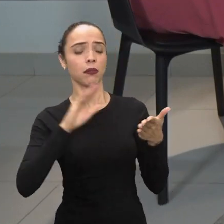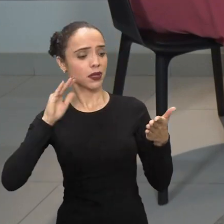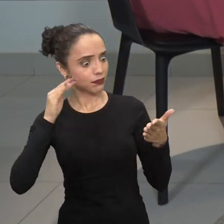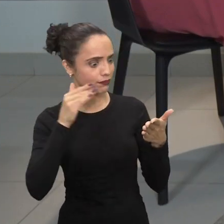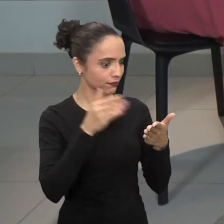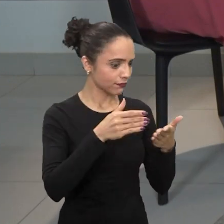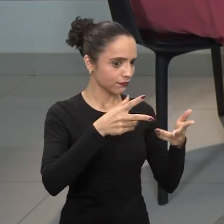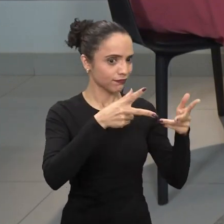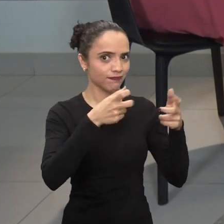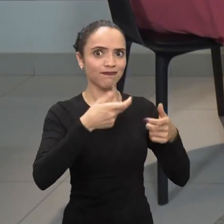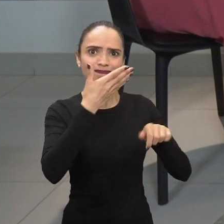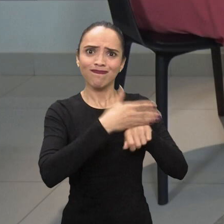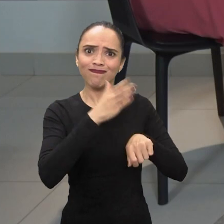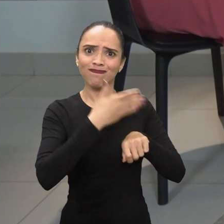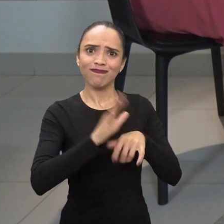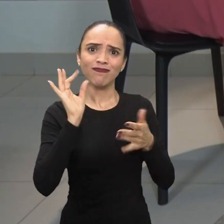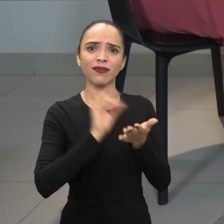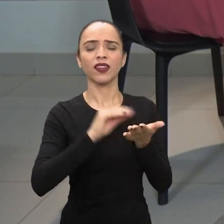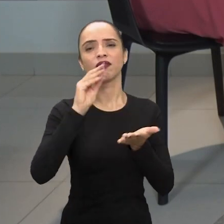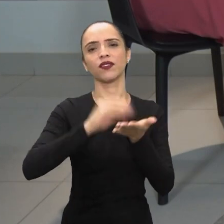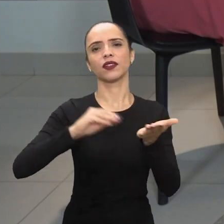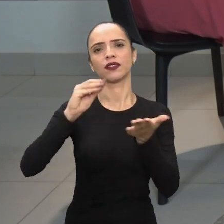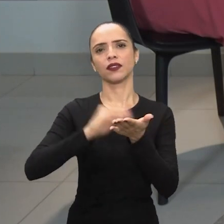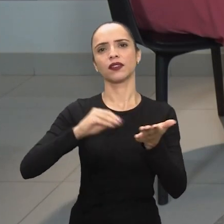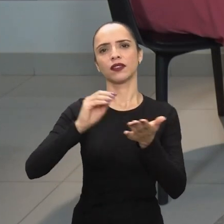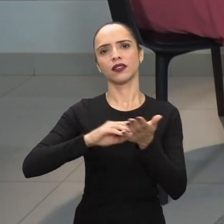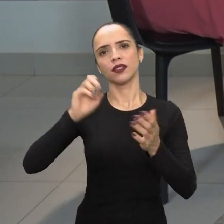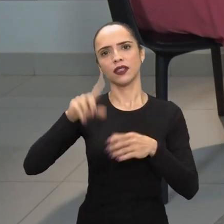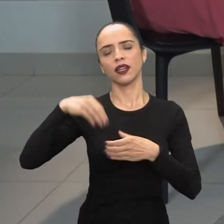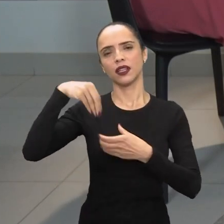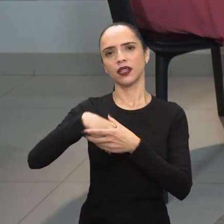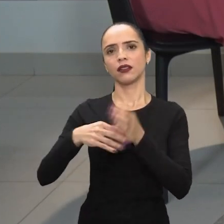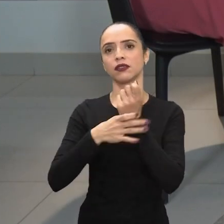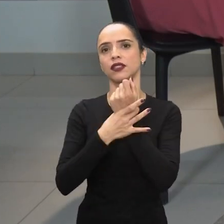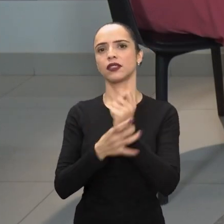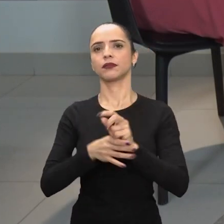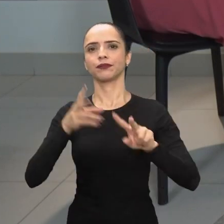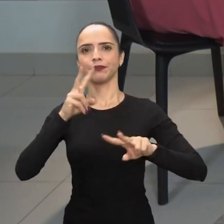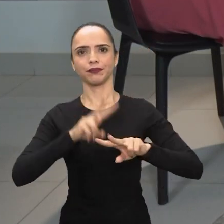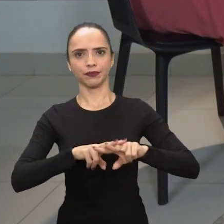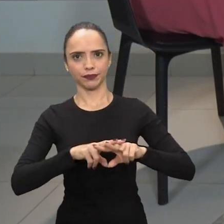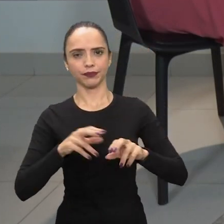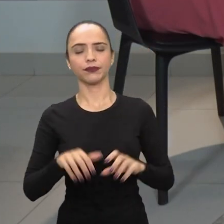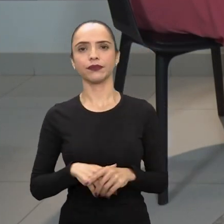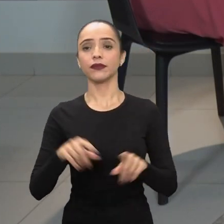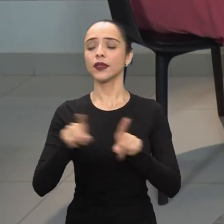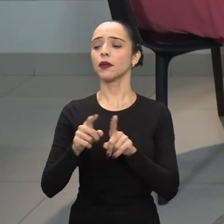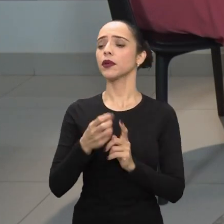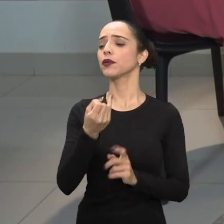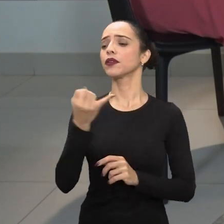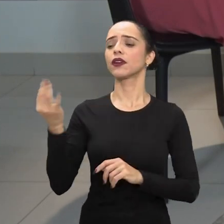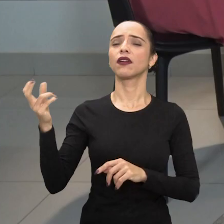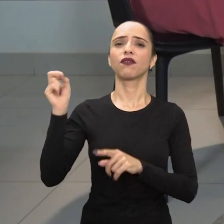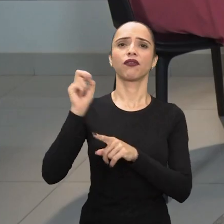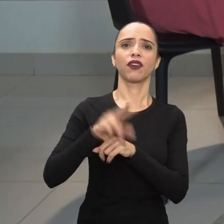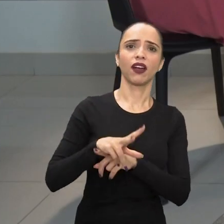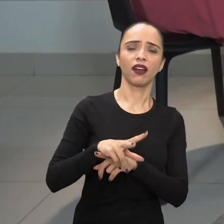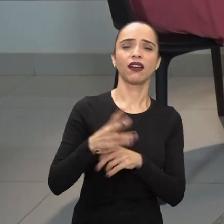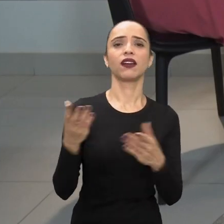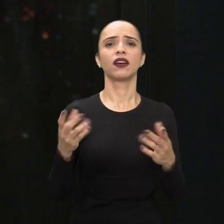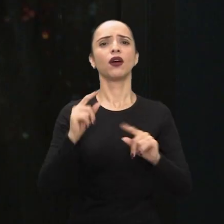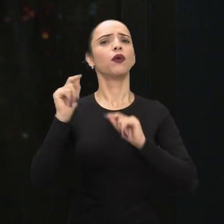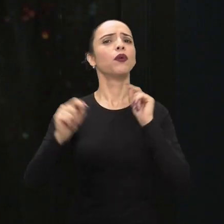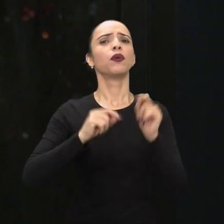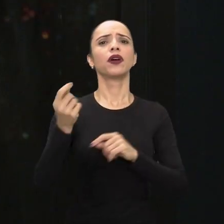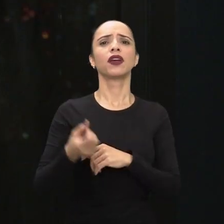de verdade então assim o que a gente observa também nessa Seara do sistema carcerário a reestruturação de presídio aumento de vaga o que